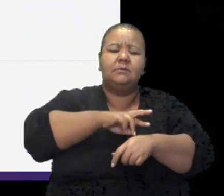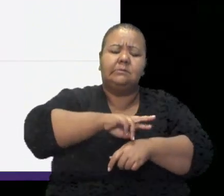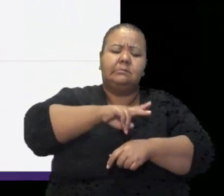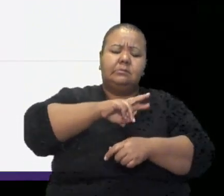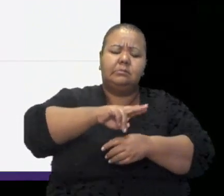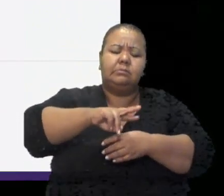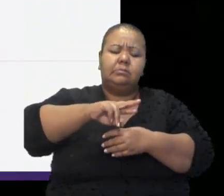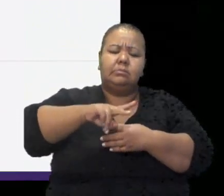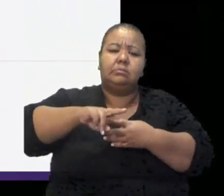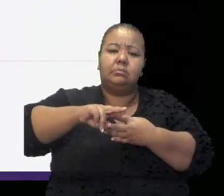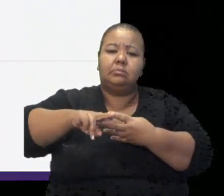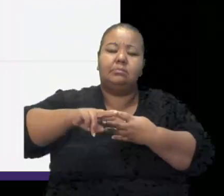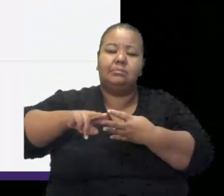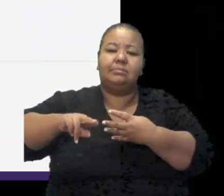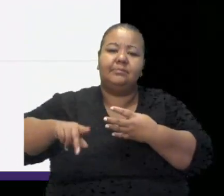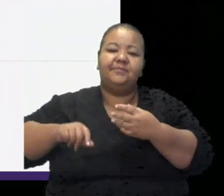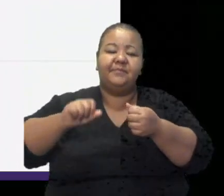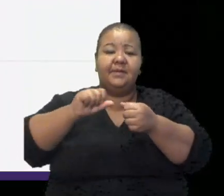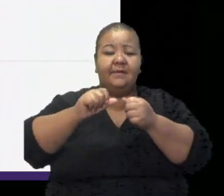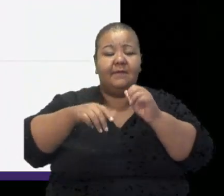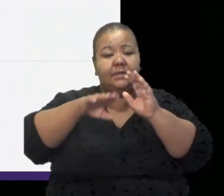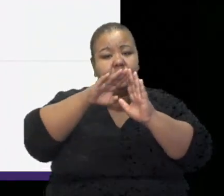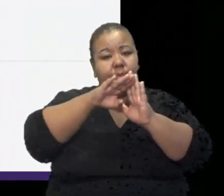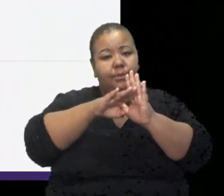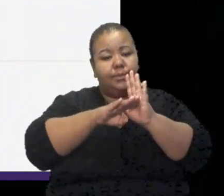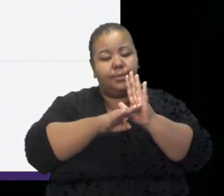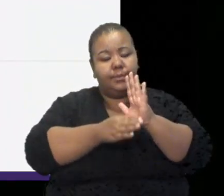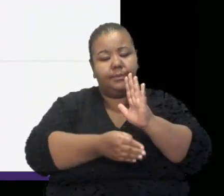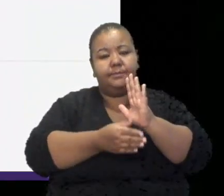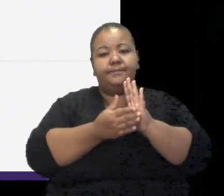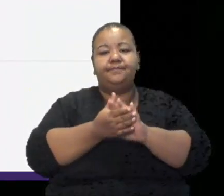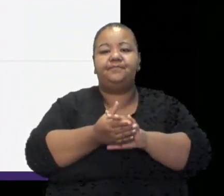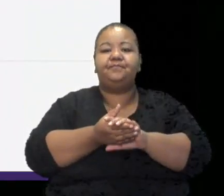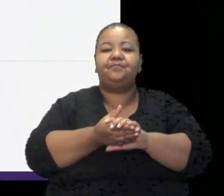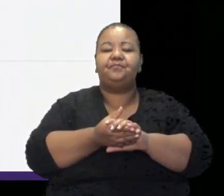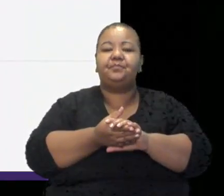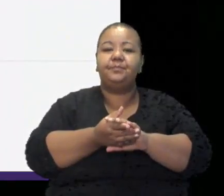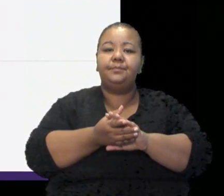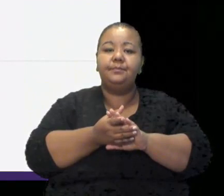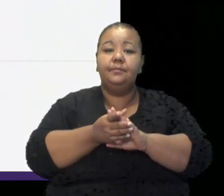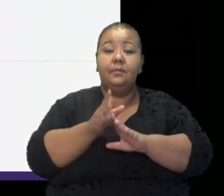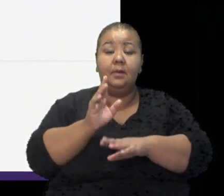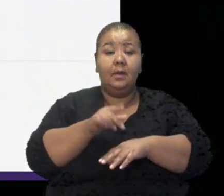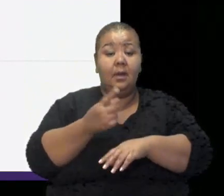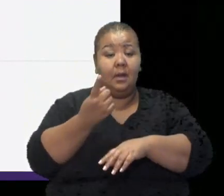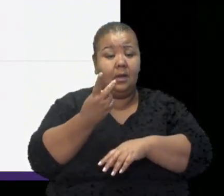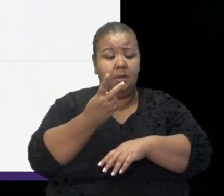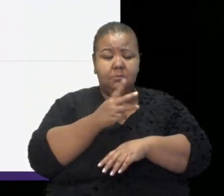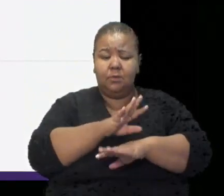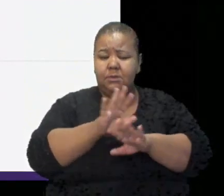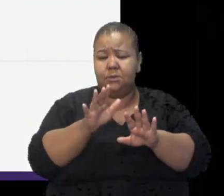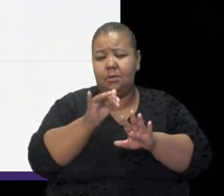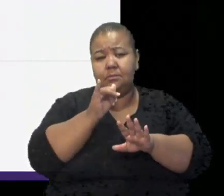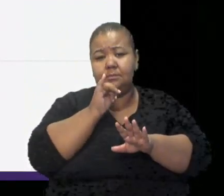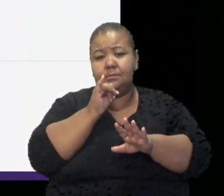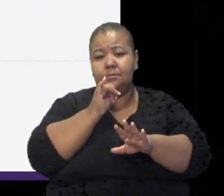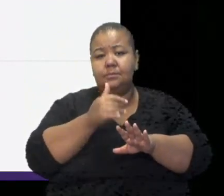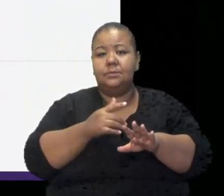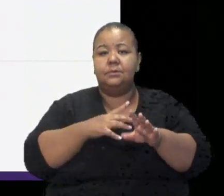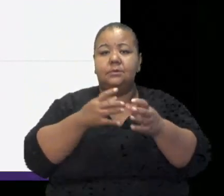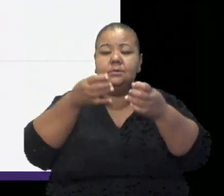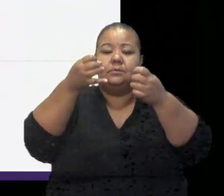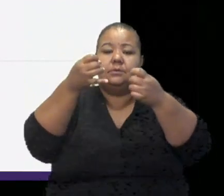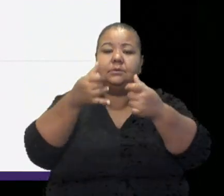processos conforme vai sendo a necessidade do meu produto. Então, aqui nós vamos usar só 2 processos e eu vou explicar